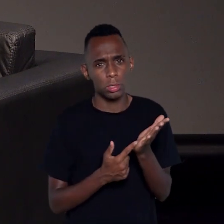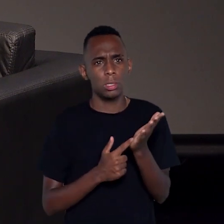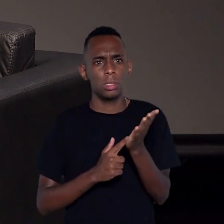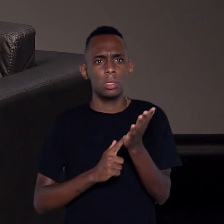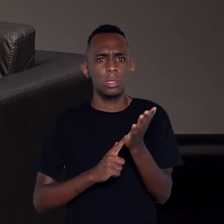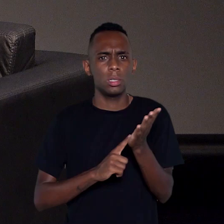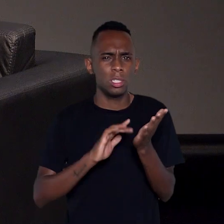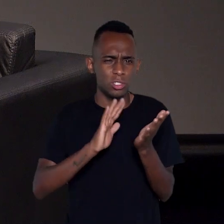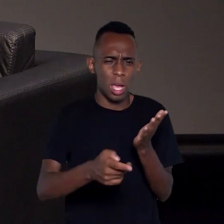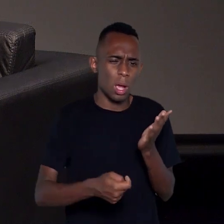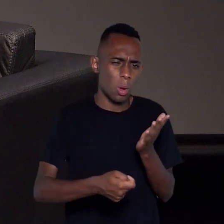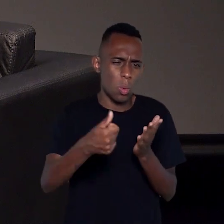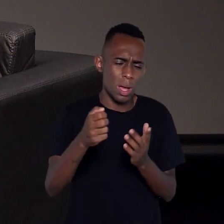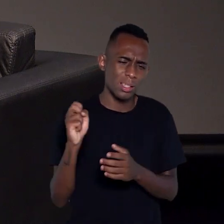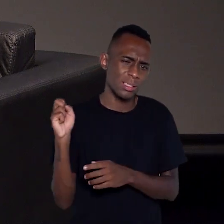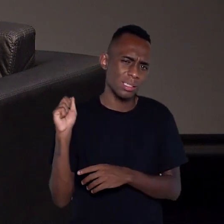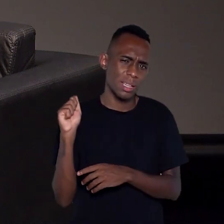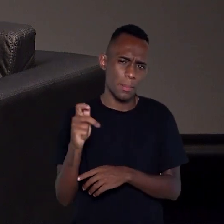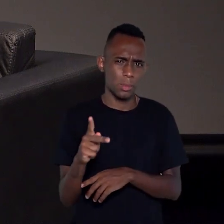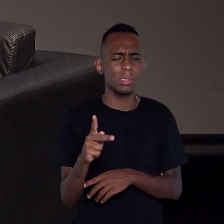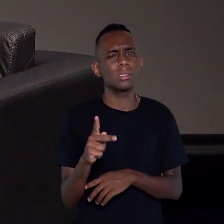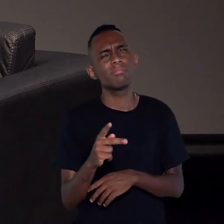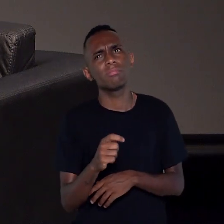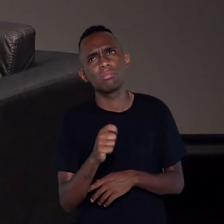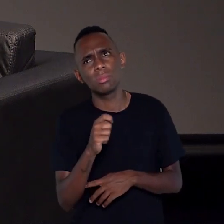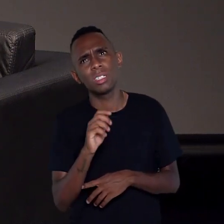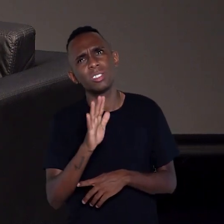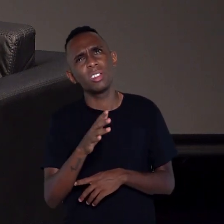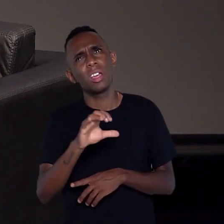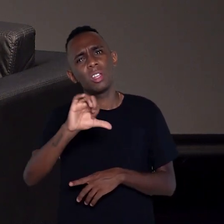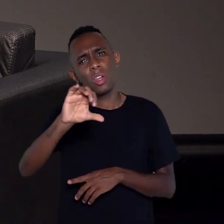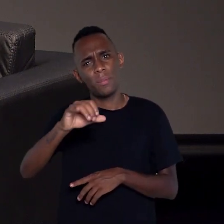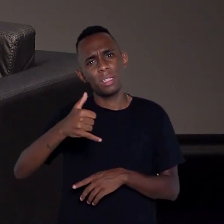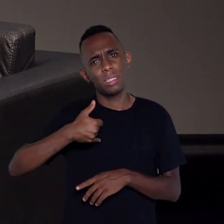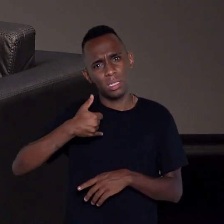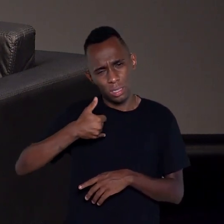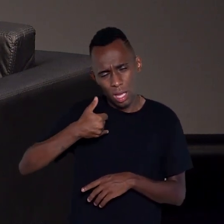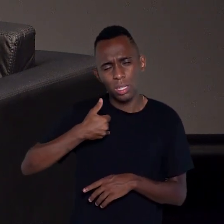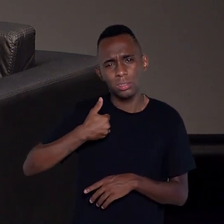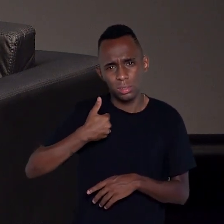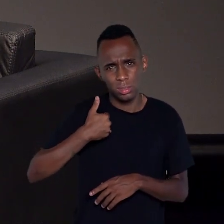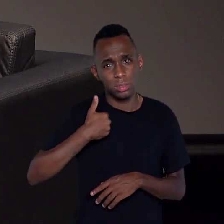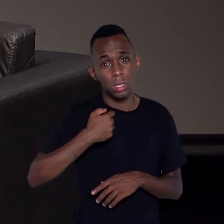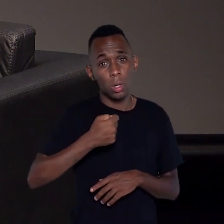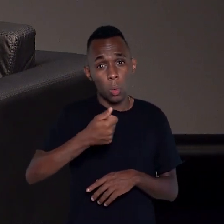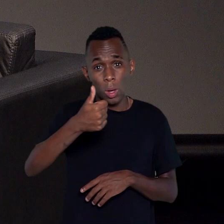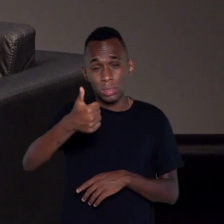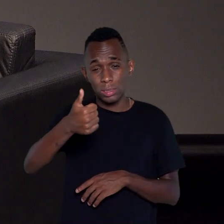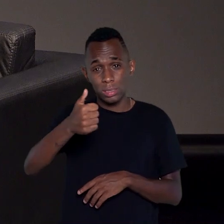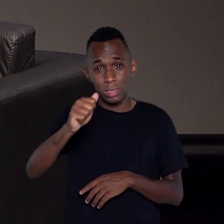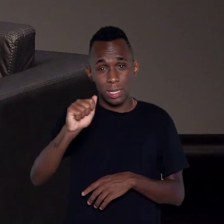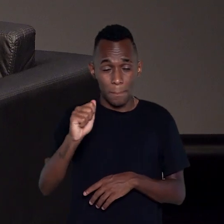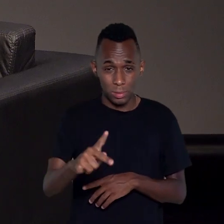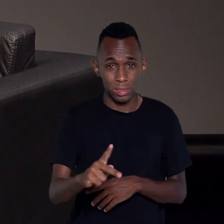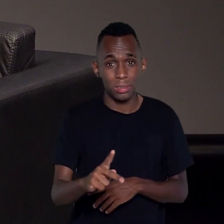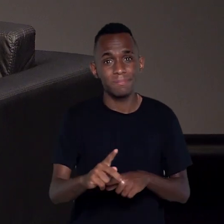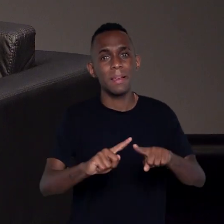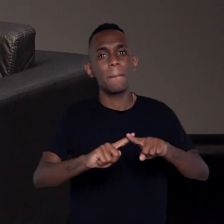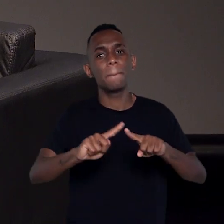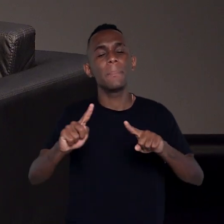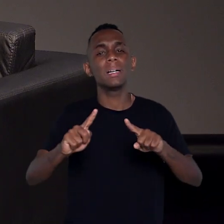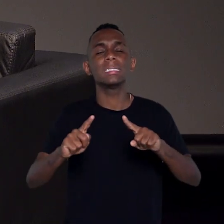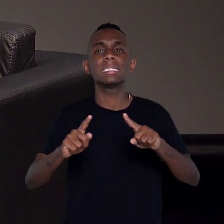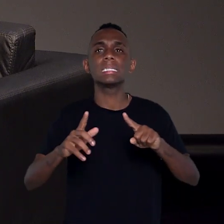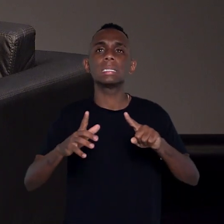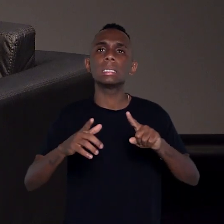e ela já estava muito perto de se aposentar. Ela ainda vive, acho que ela tem mais de 90 anos. Ela estava perto de se aposentar,